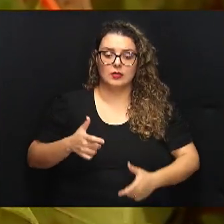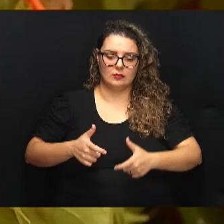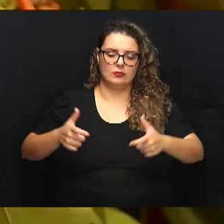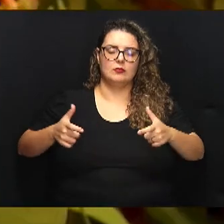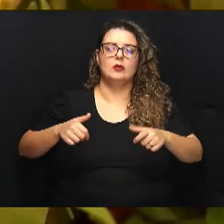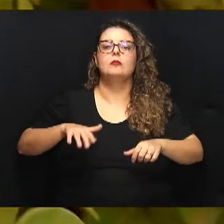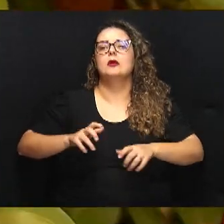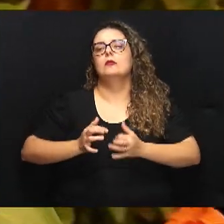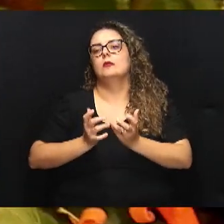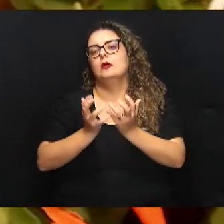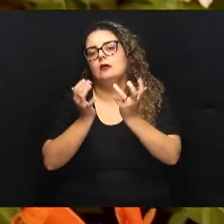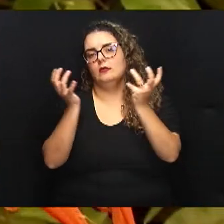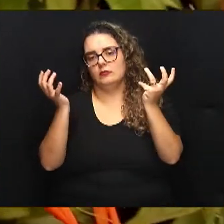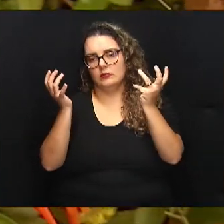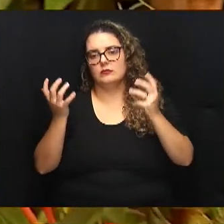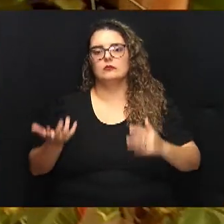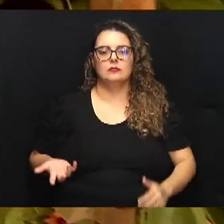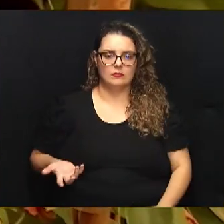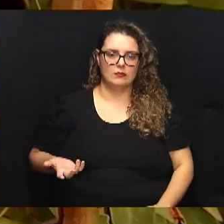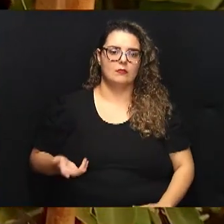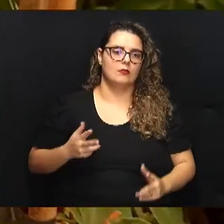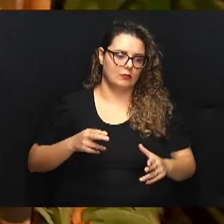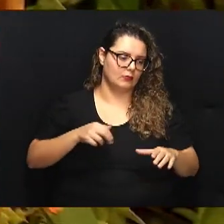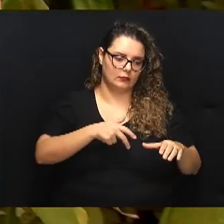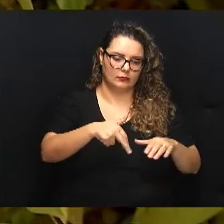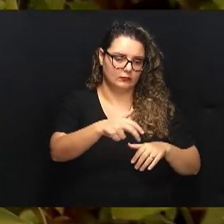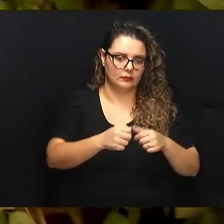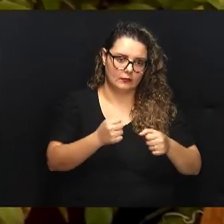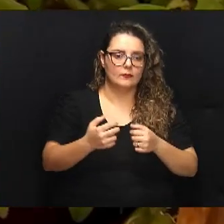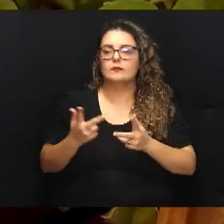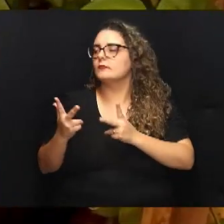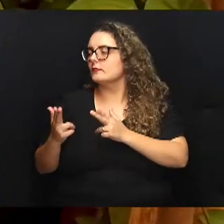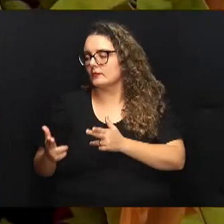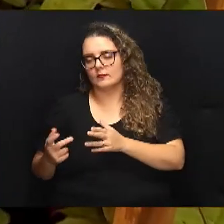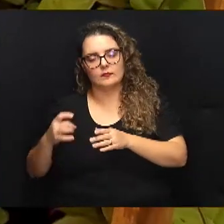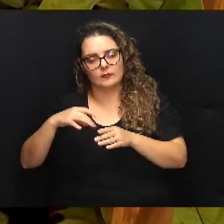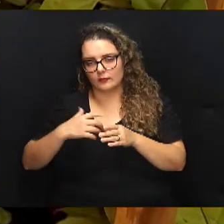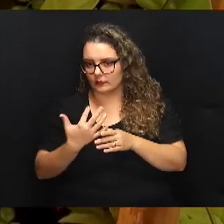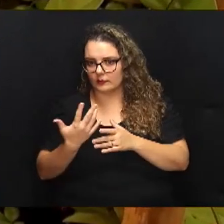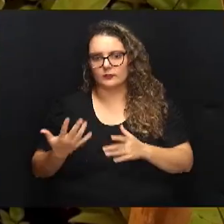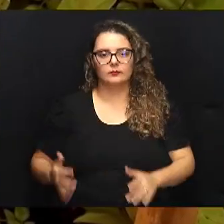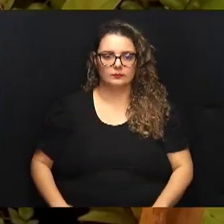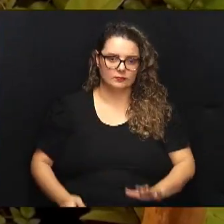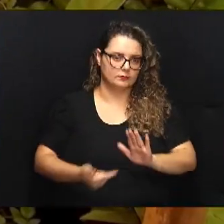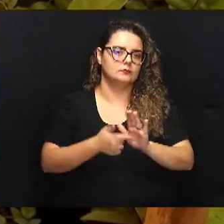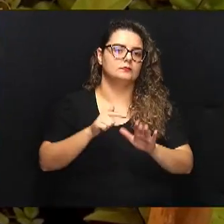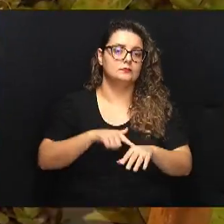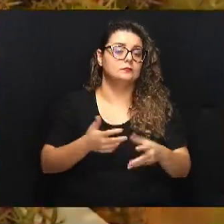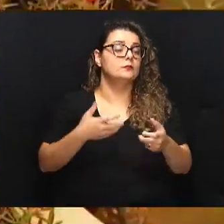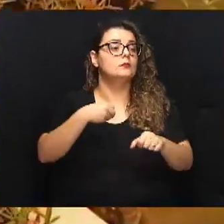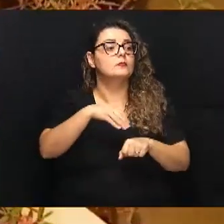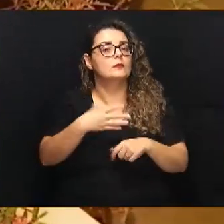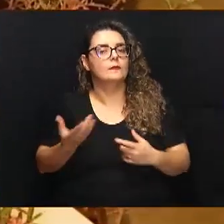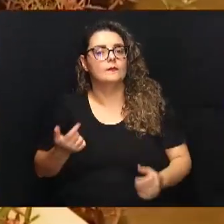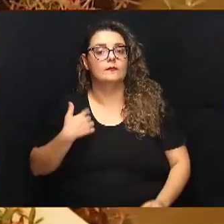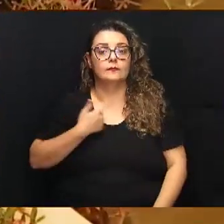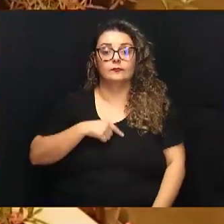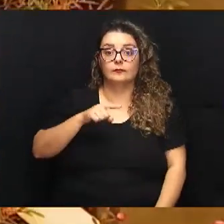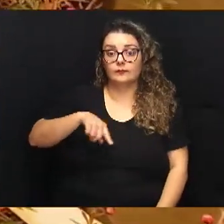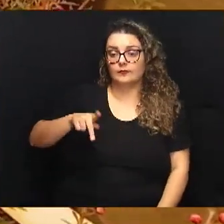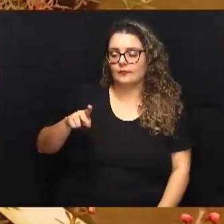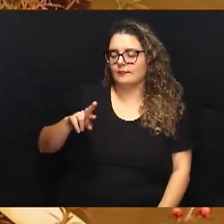vai correr, ele vai andar. Então a planta é a mesma coisa. E eu queria uma dica, então, a gente está aqui nessas